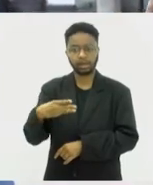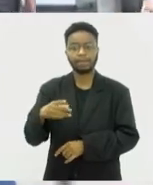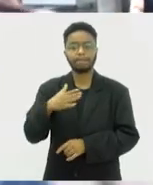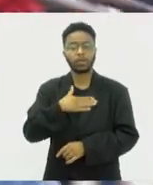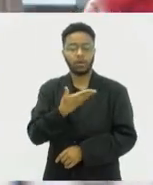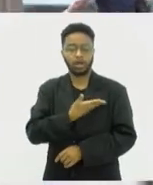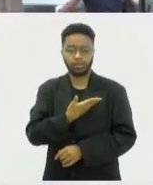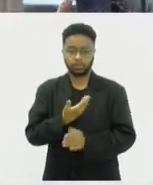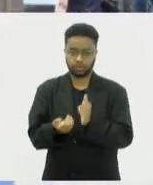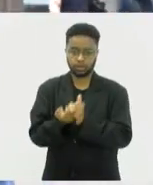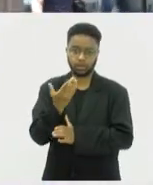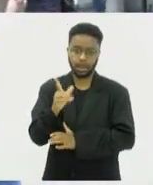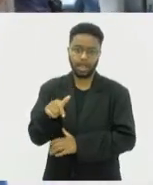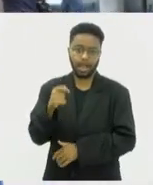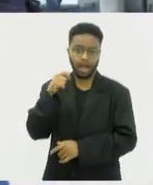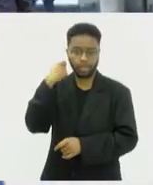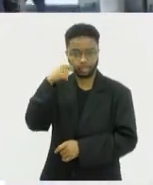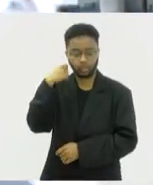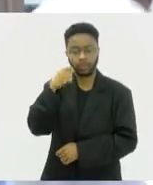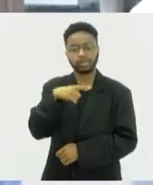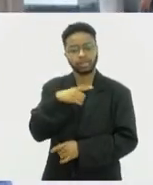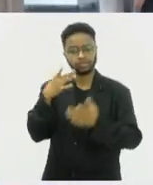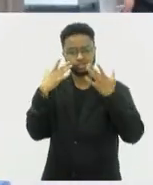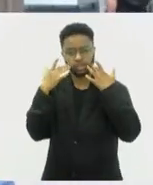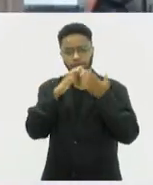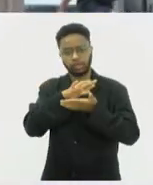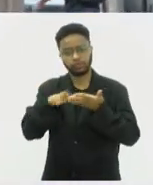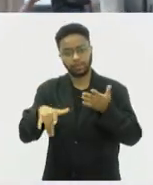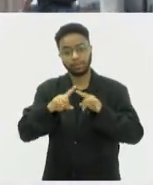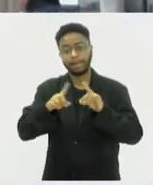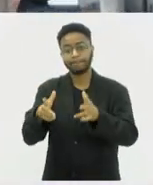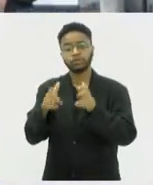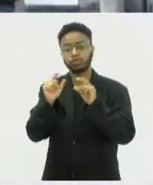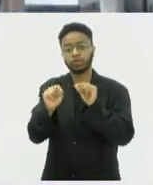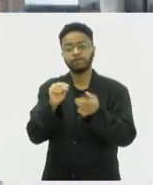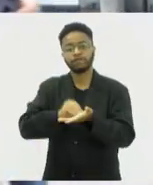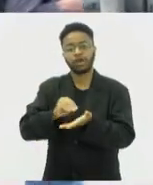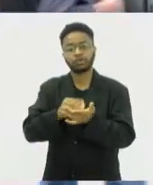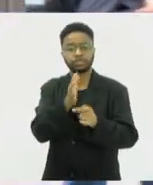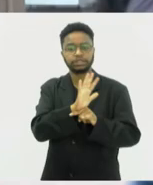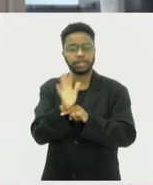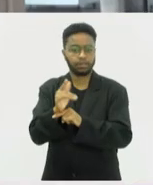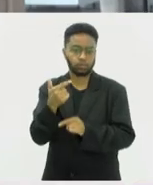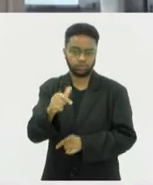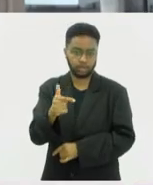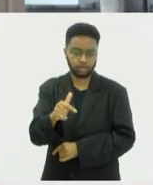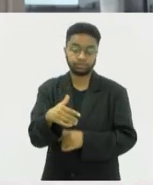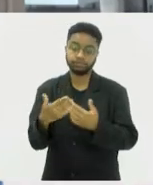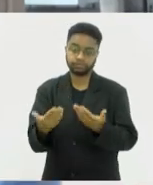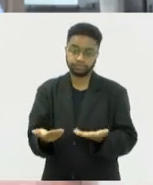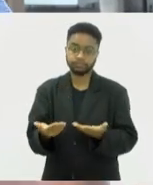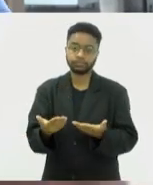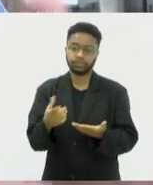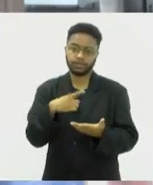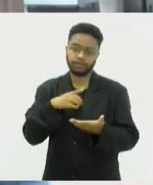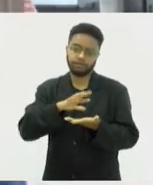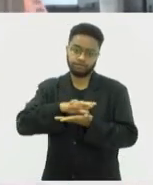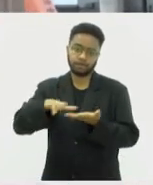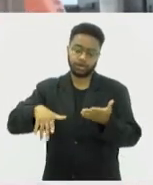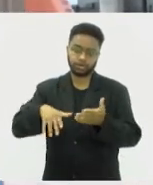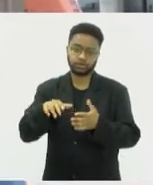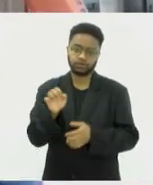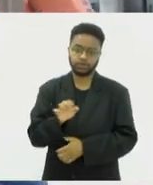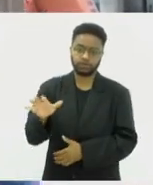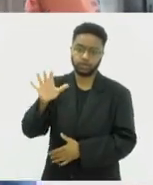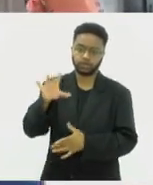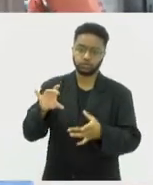que é ator e frequenta muito a Maré, lá tem muito teatro, e percebeu que lá não tinha cinema, uma sala de cinema, no complexo da Maré, que são várias favelas, né?